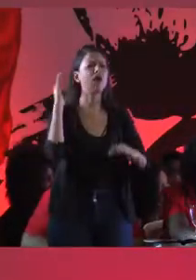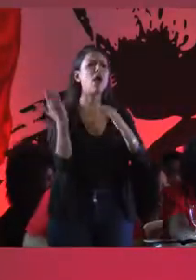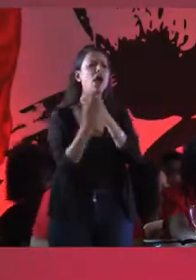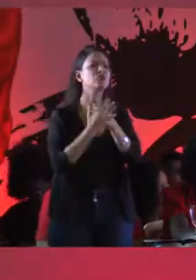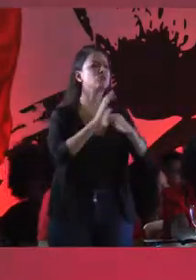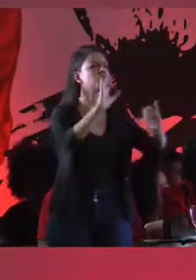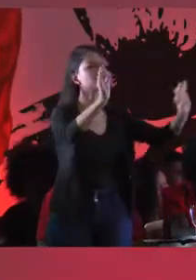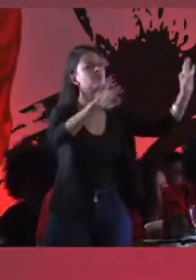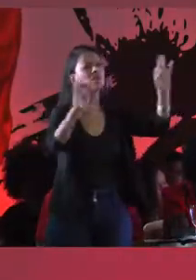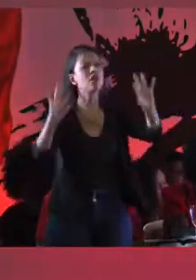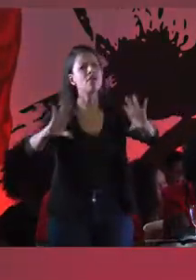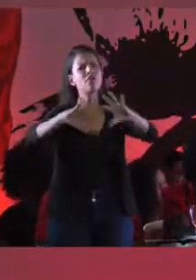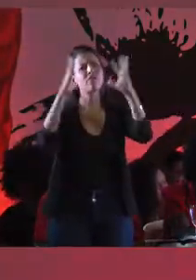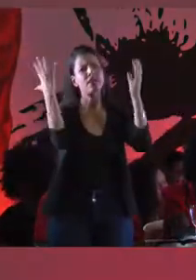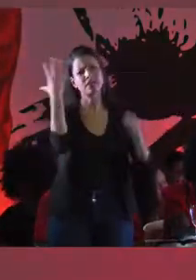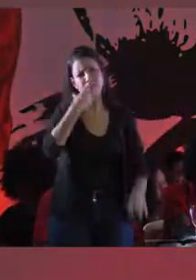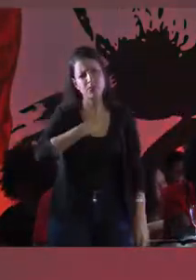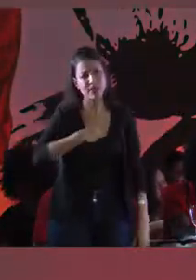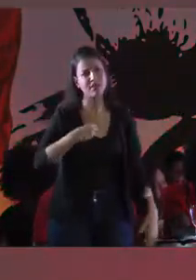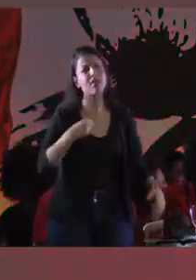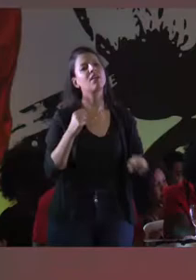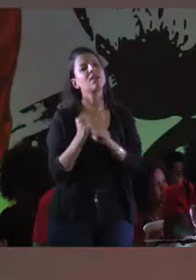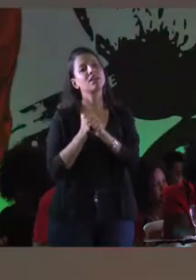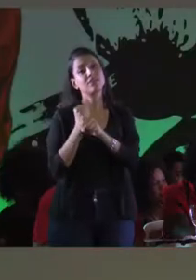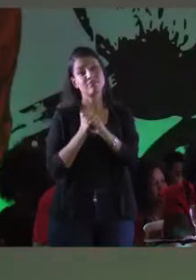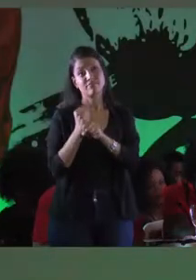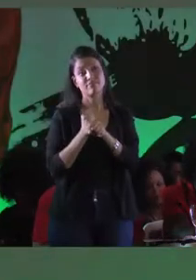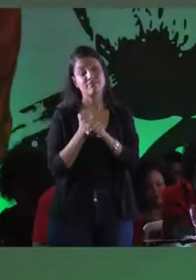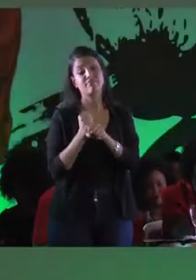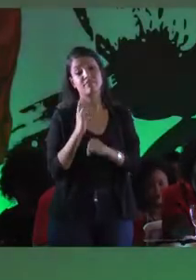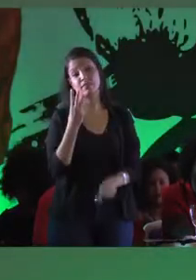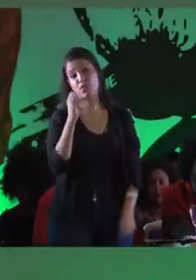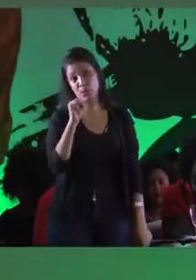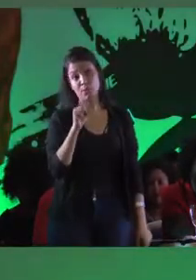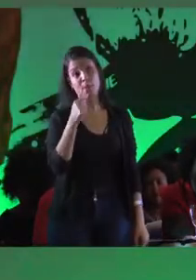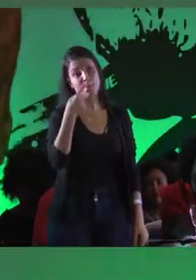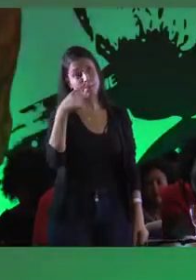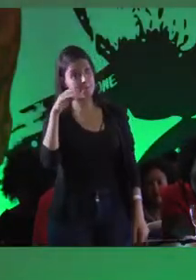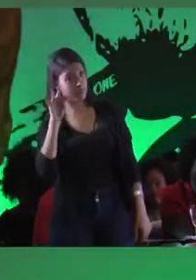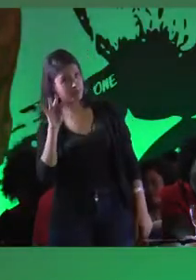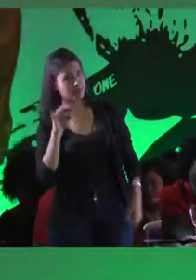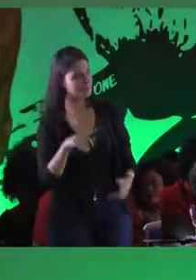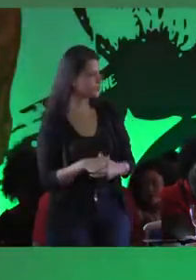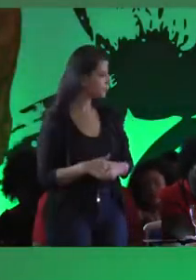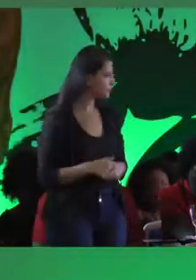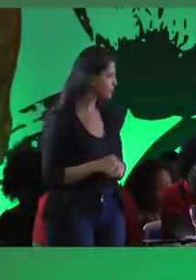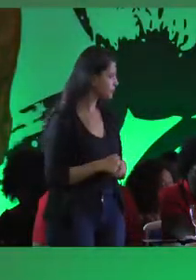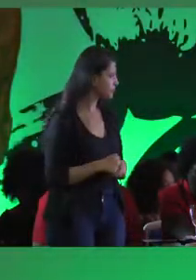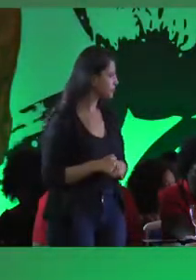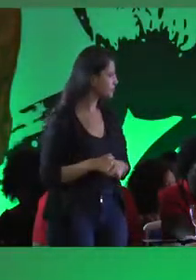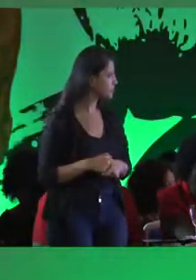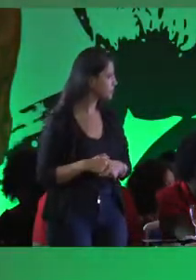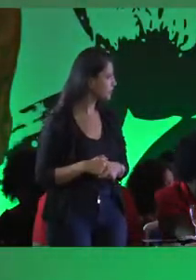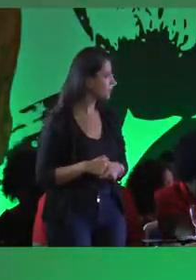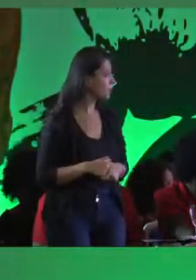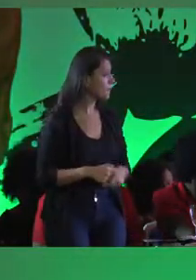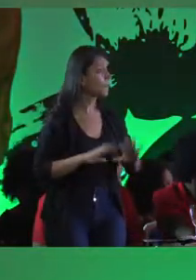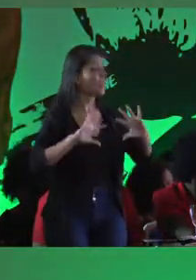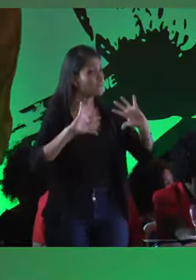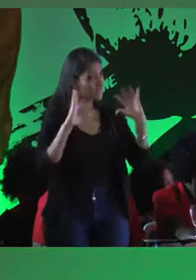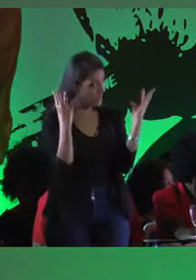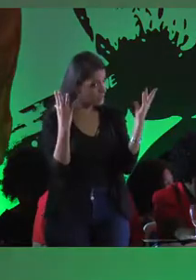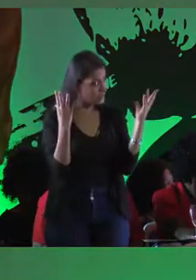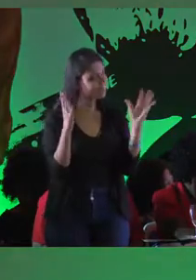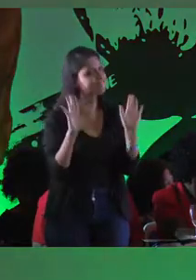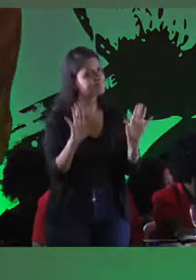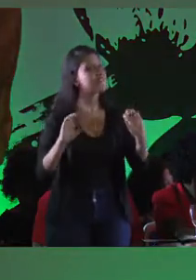organizar essa bonita festa de aniversário do PT. Na realidade, Eu disse aqui festa, mas não é